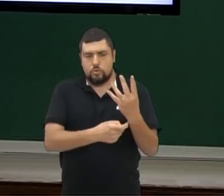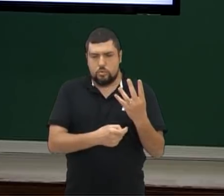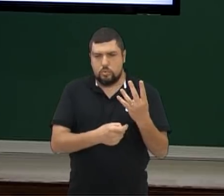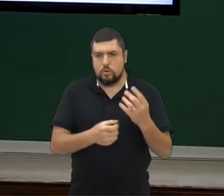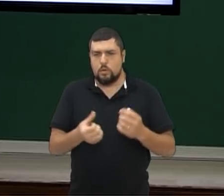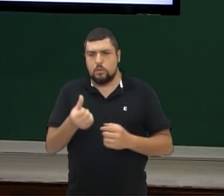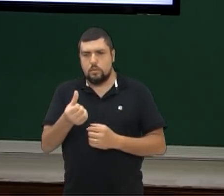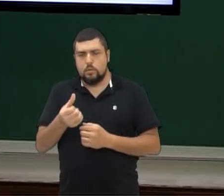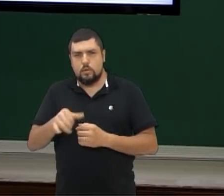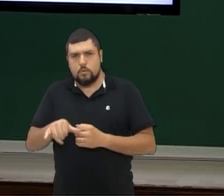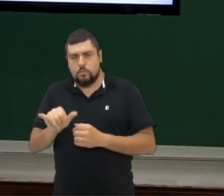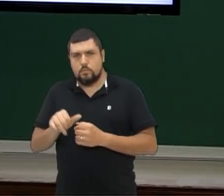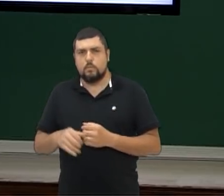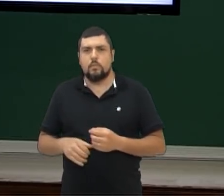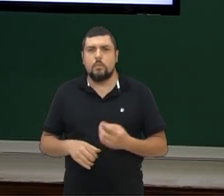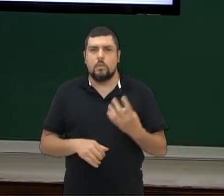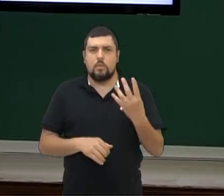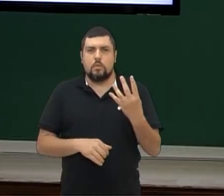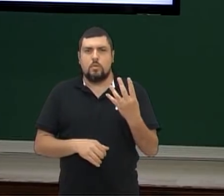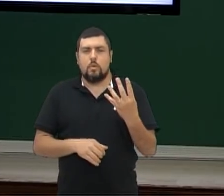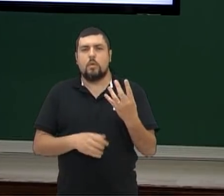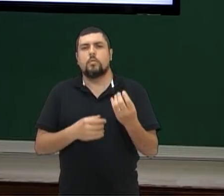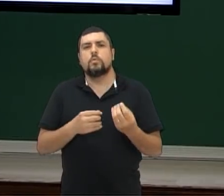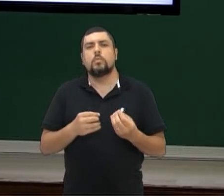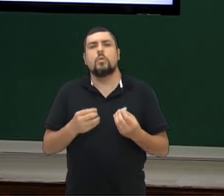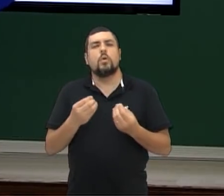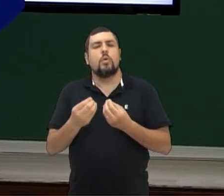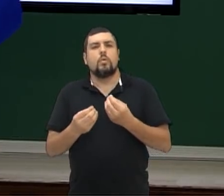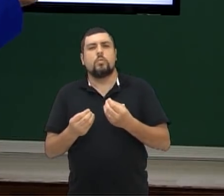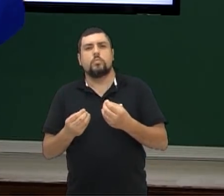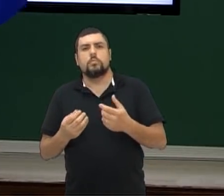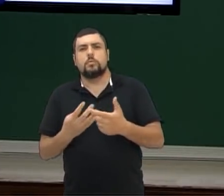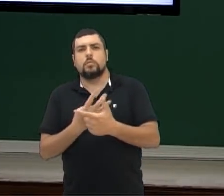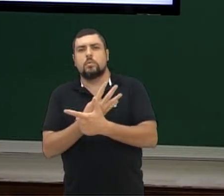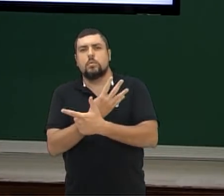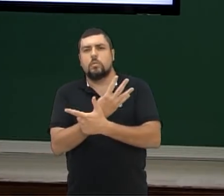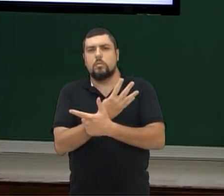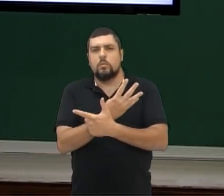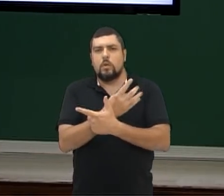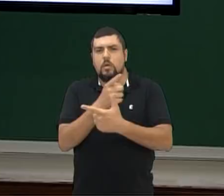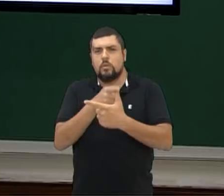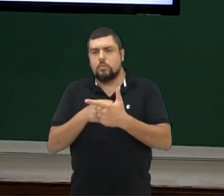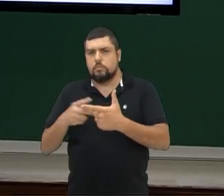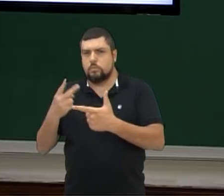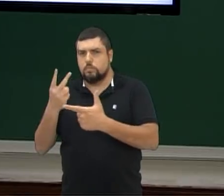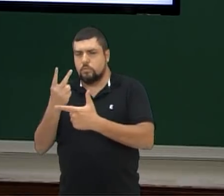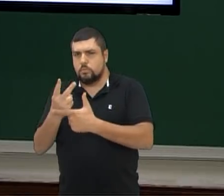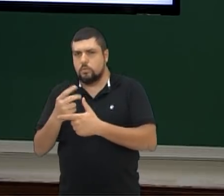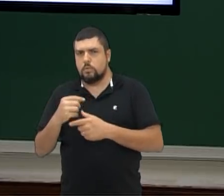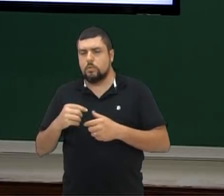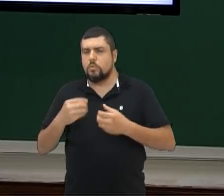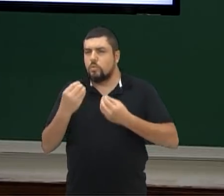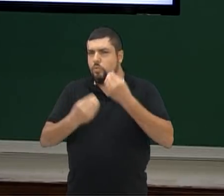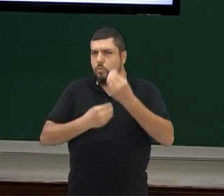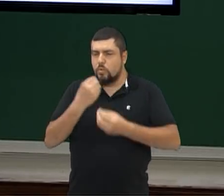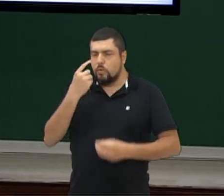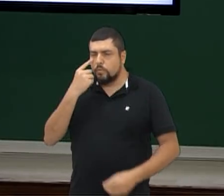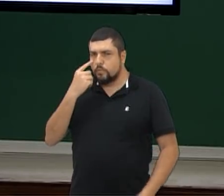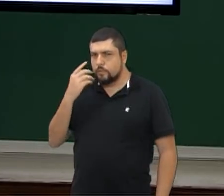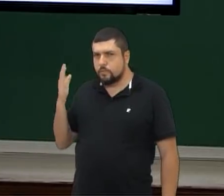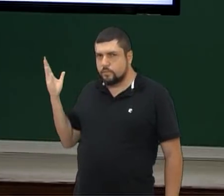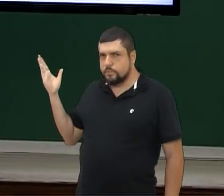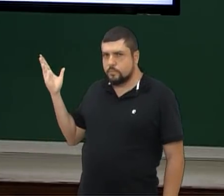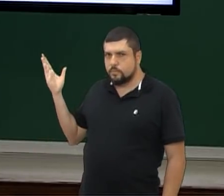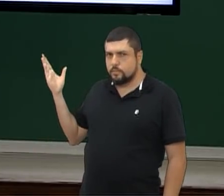4, 1, 2, 3, 4 e 6. 1, 2, 3,